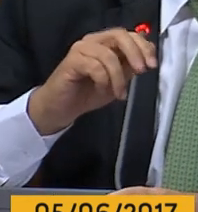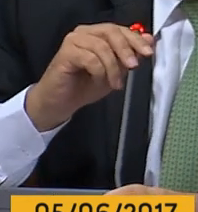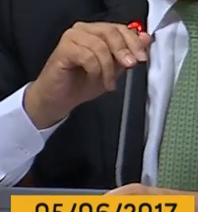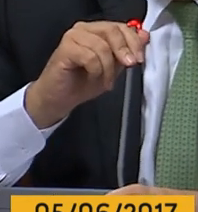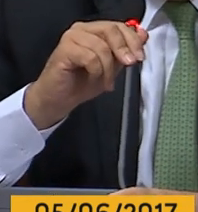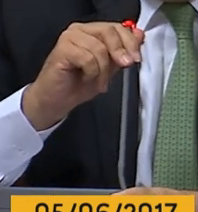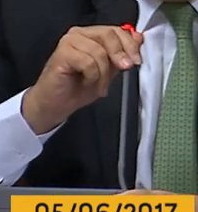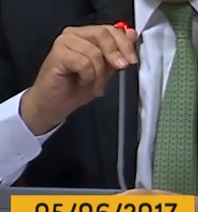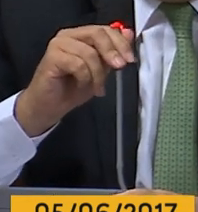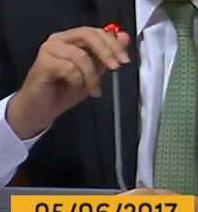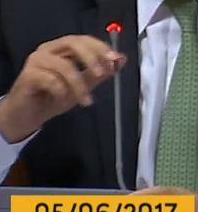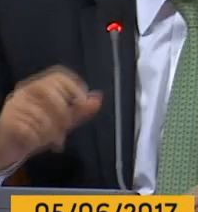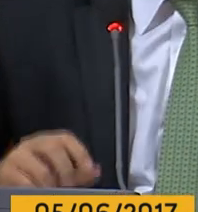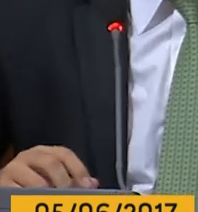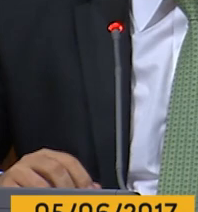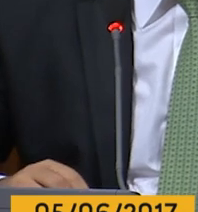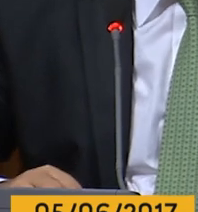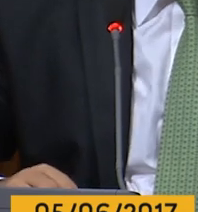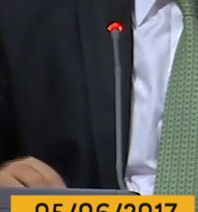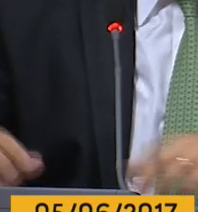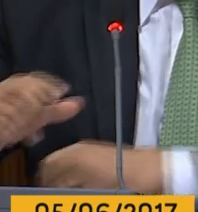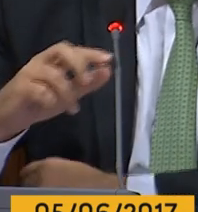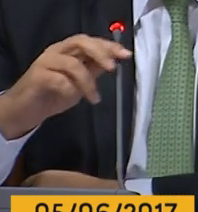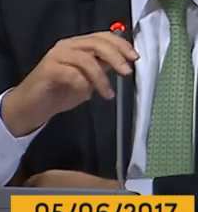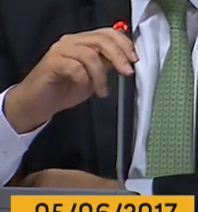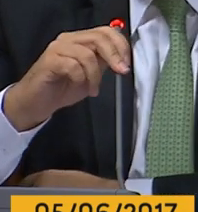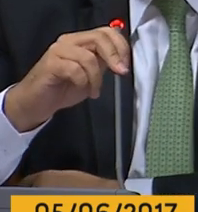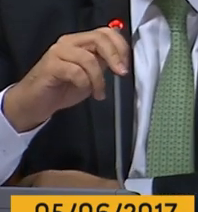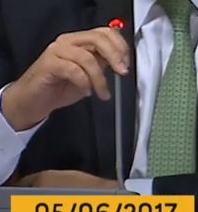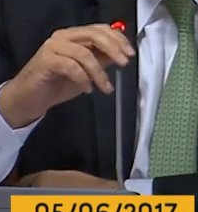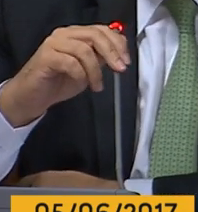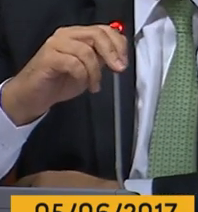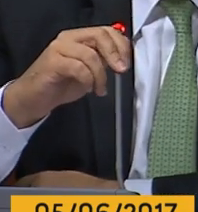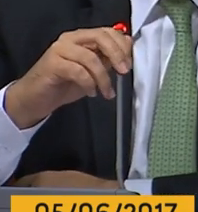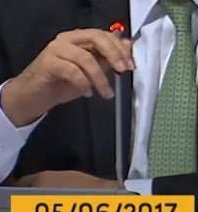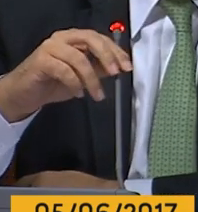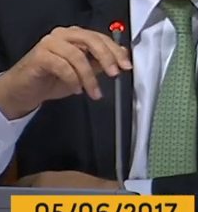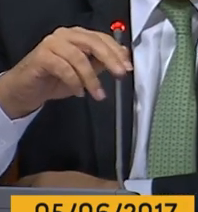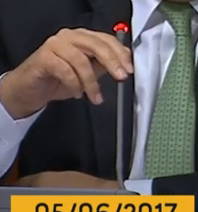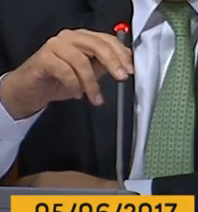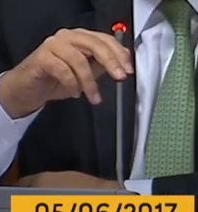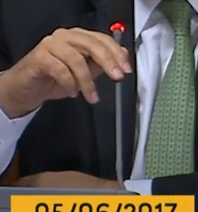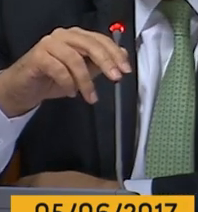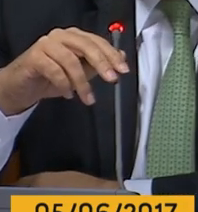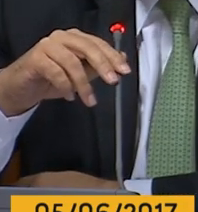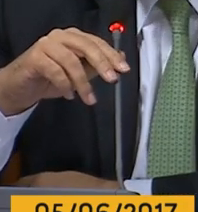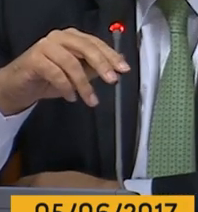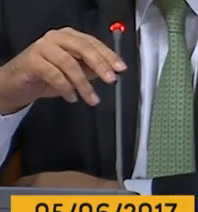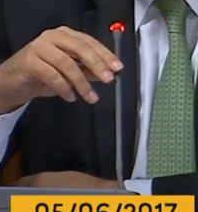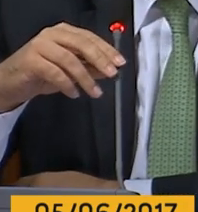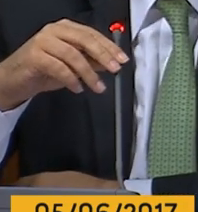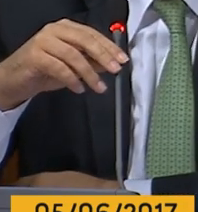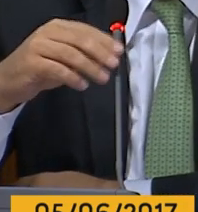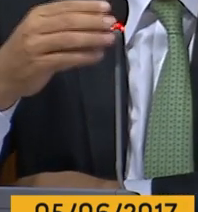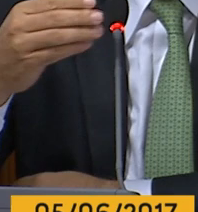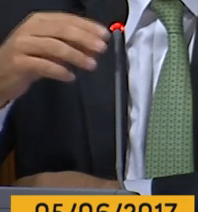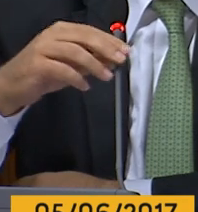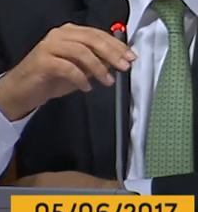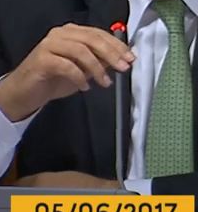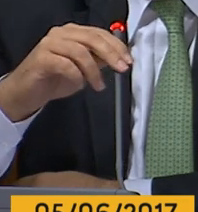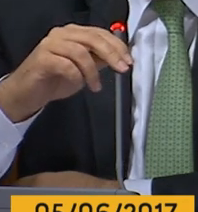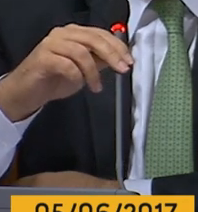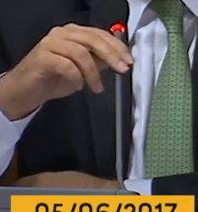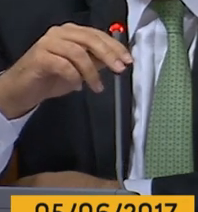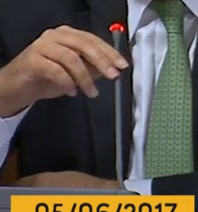Maia Presidente Michel Temer Governador Pezão